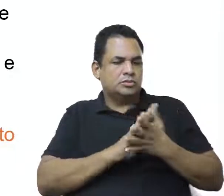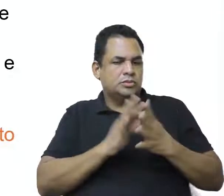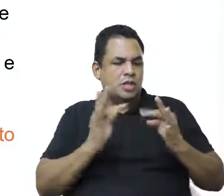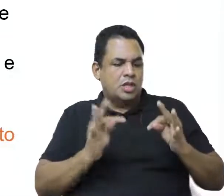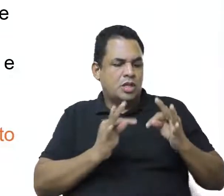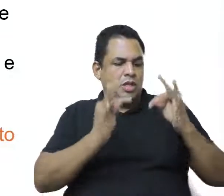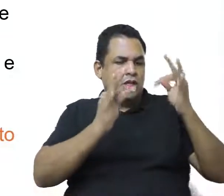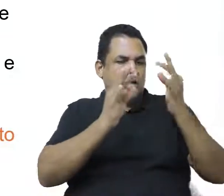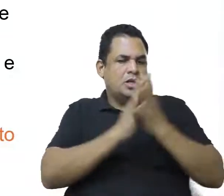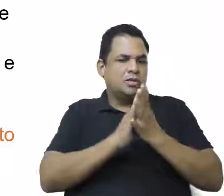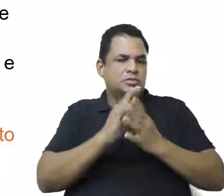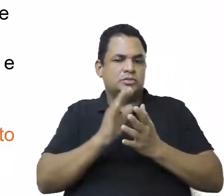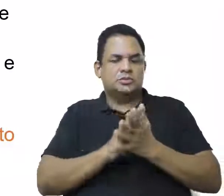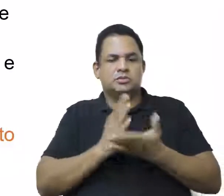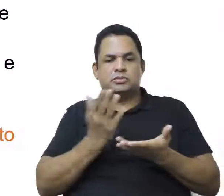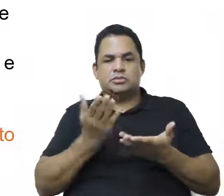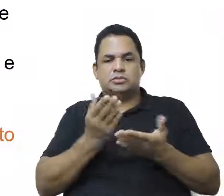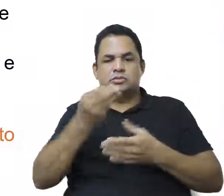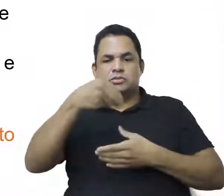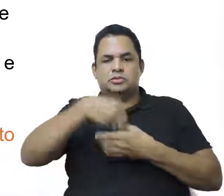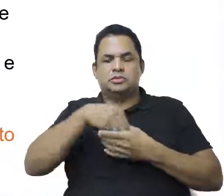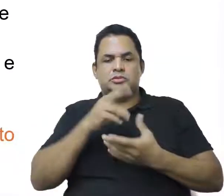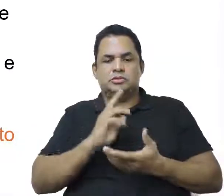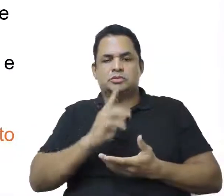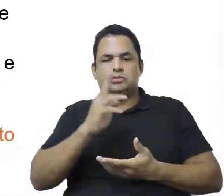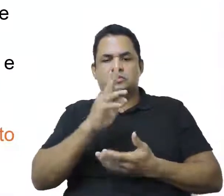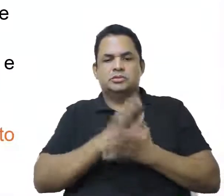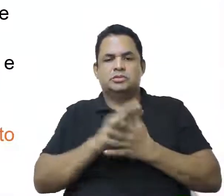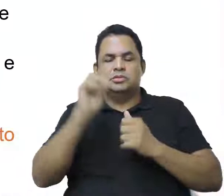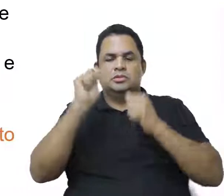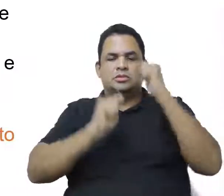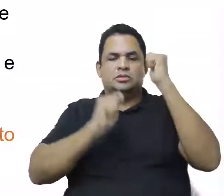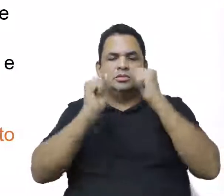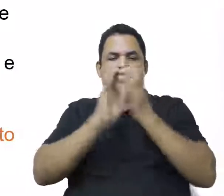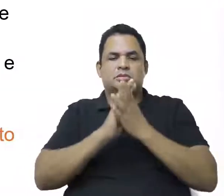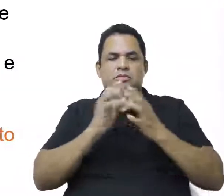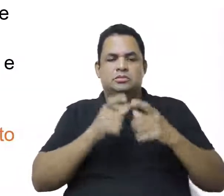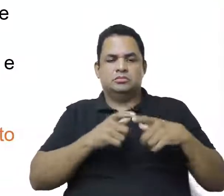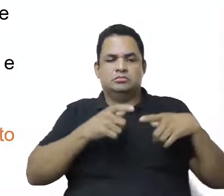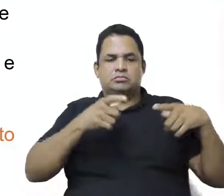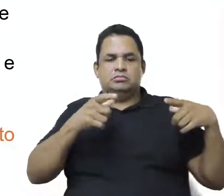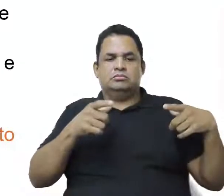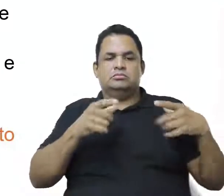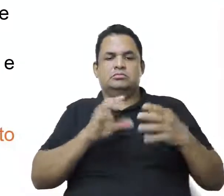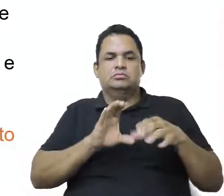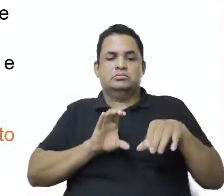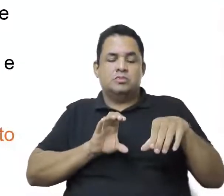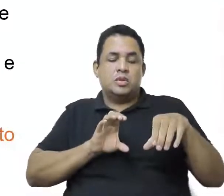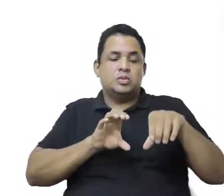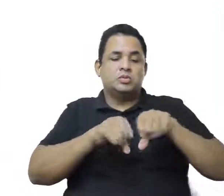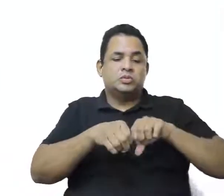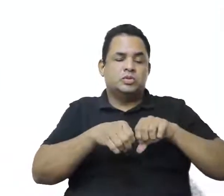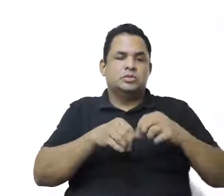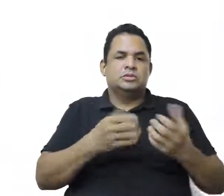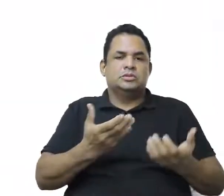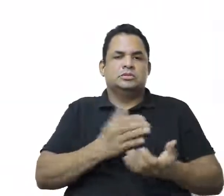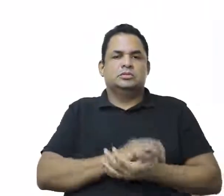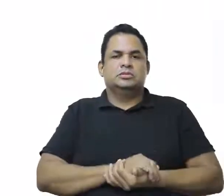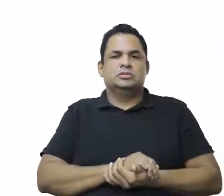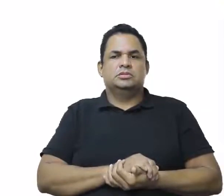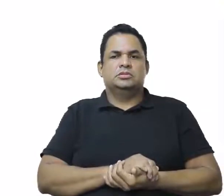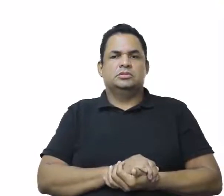sendo aumentada, né, essa tecnologia dentro desse processo, e o aumento dos níveis de emprego, ou seja, nível no sentido de qualificação,